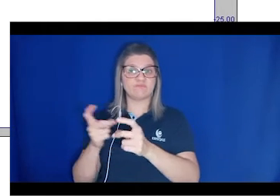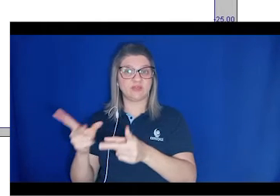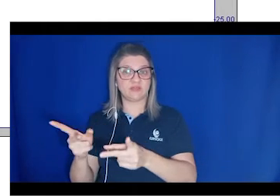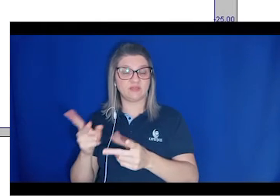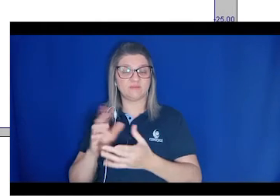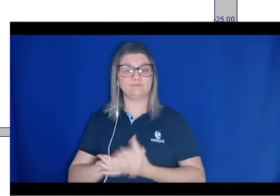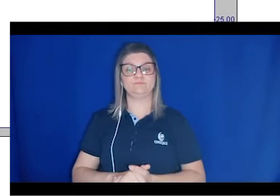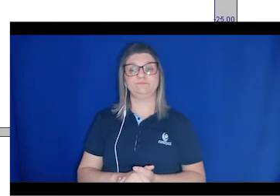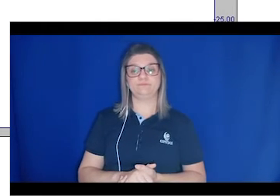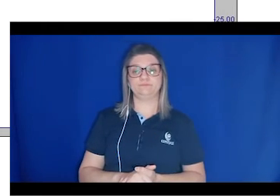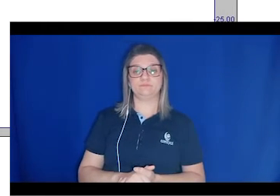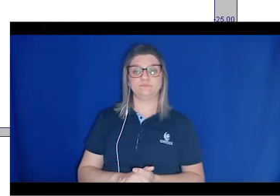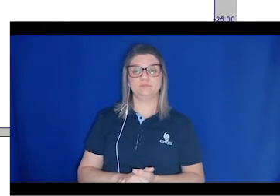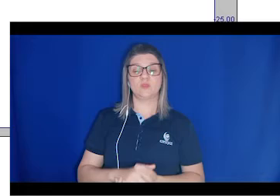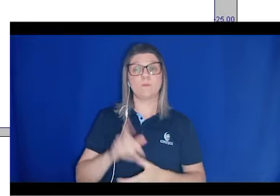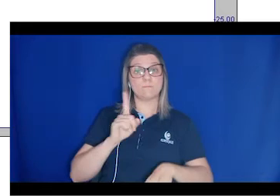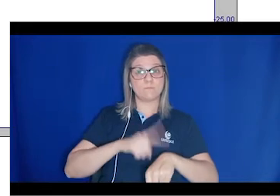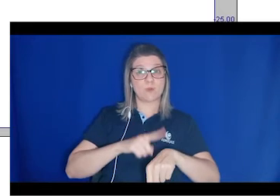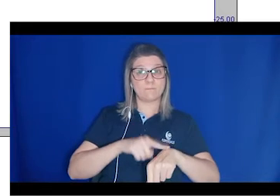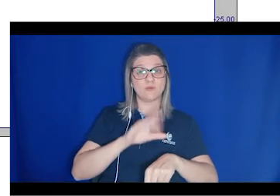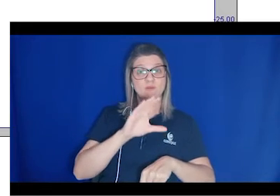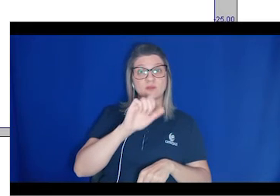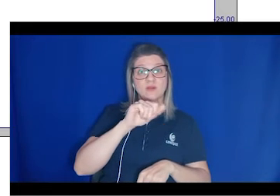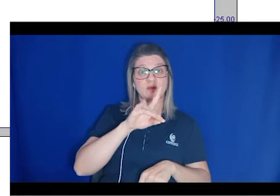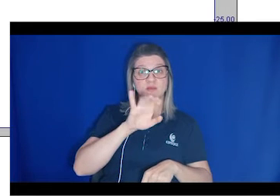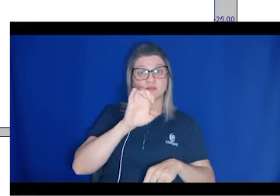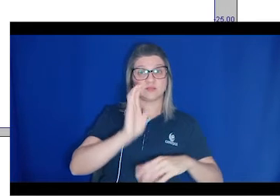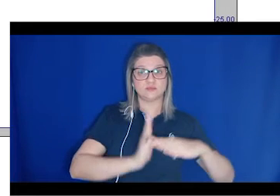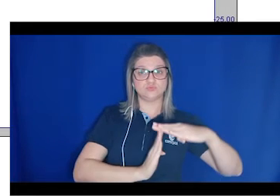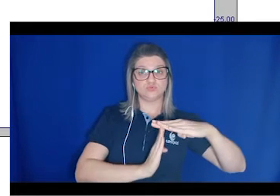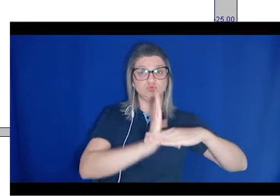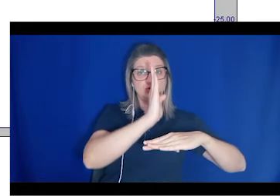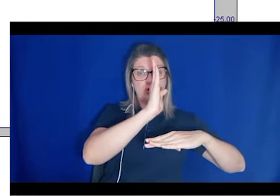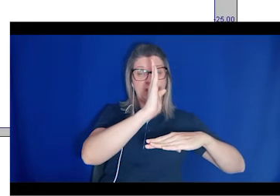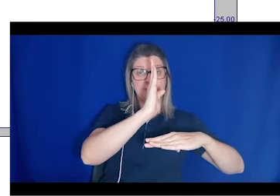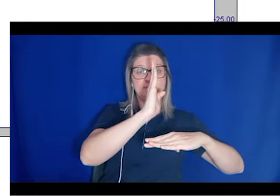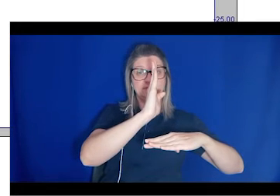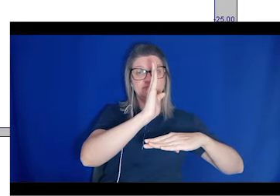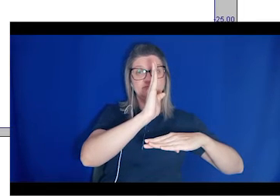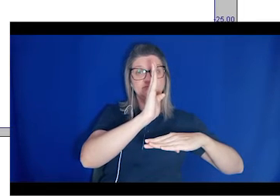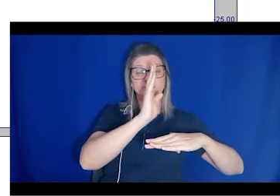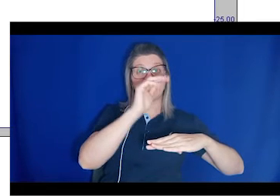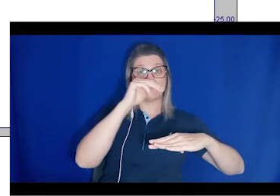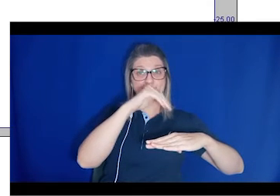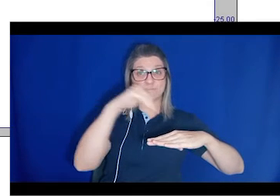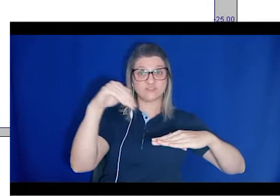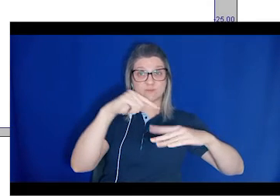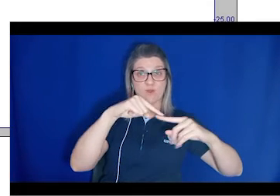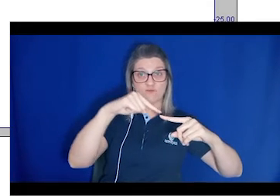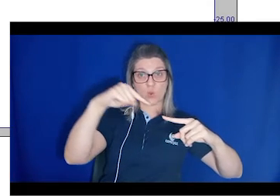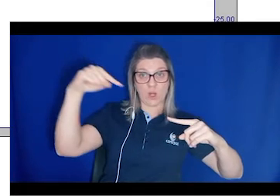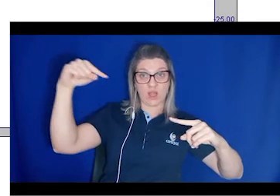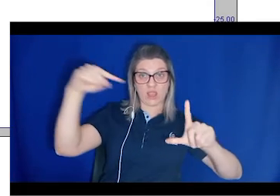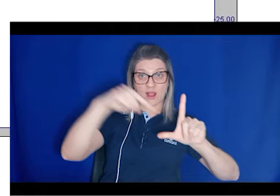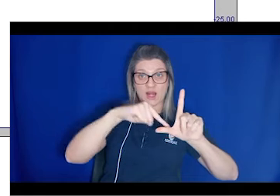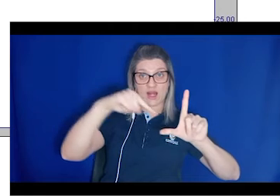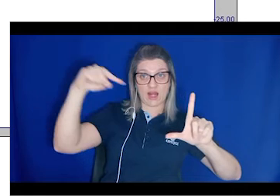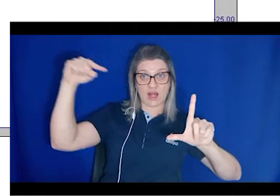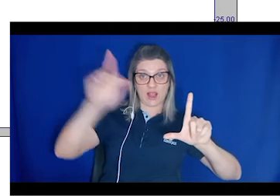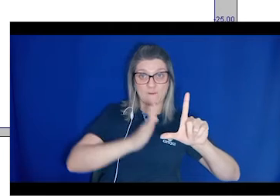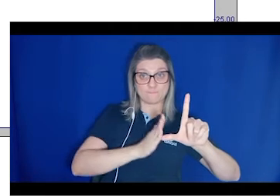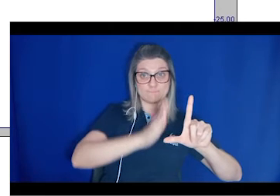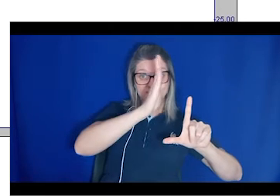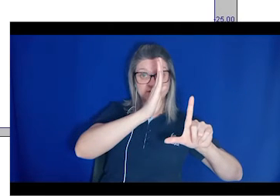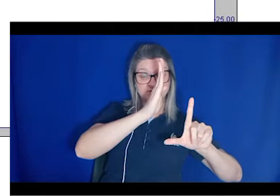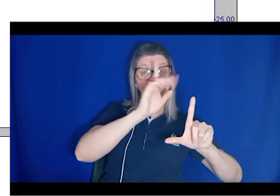No momento em que os candles superam a linha para cima, que a linha é a média móvel, isso quer dizer que passa a ser